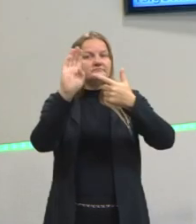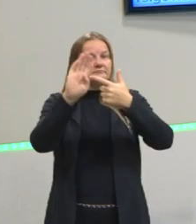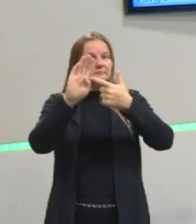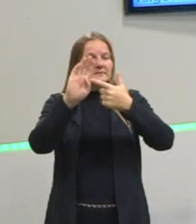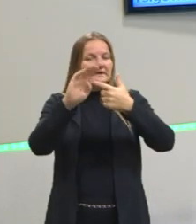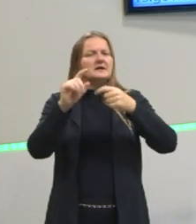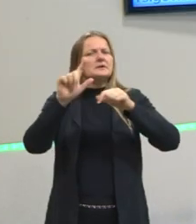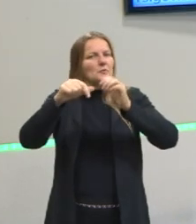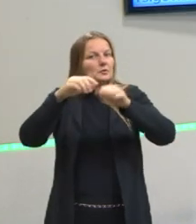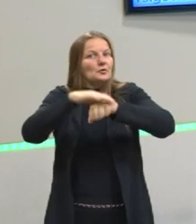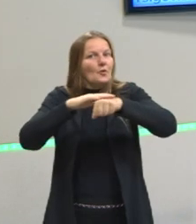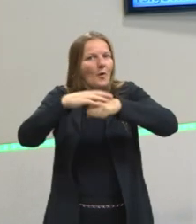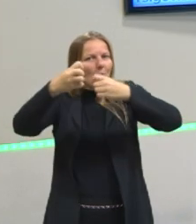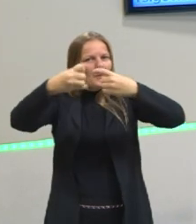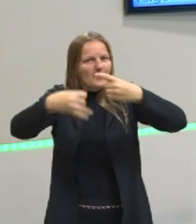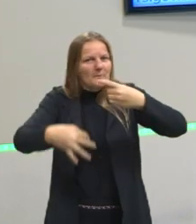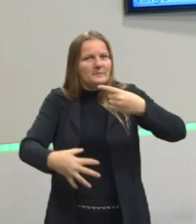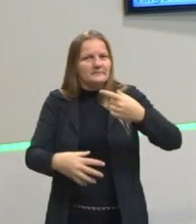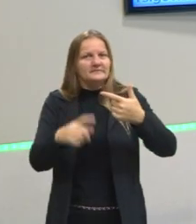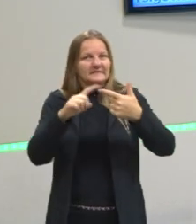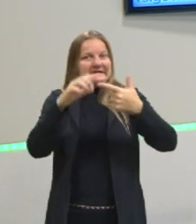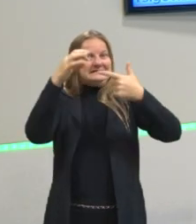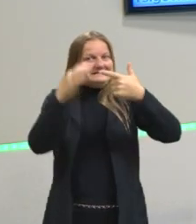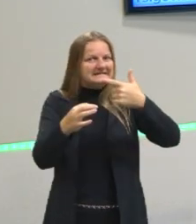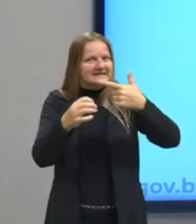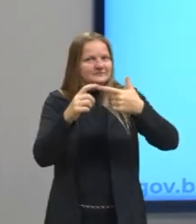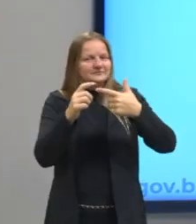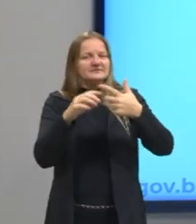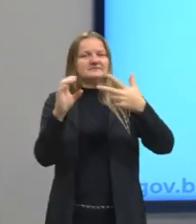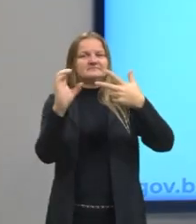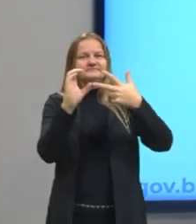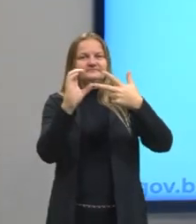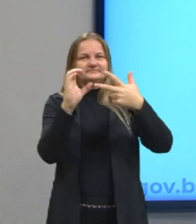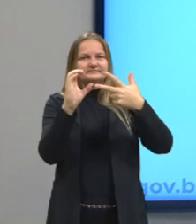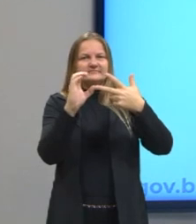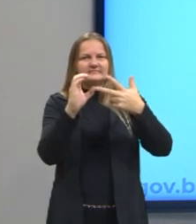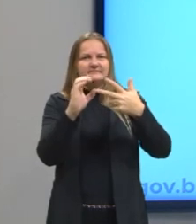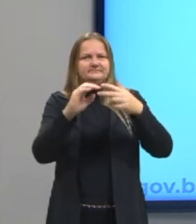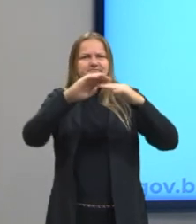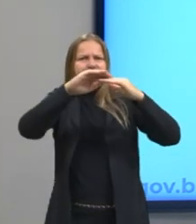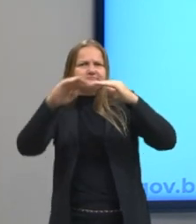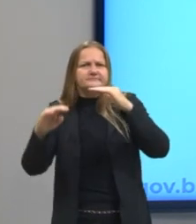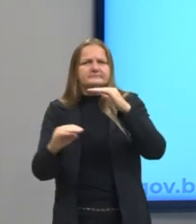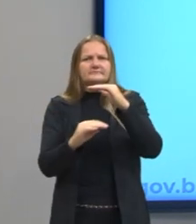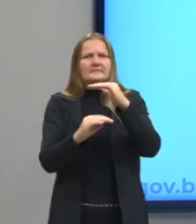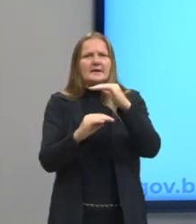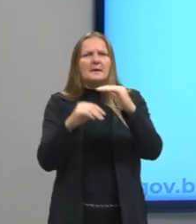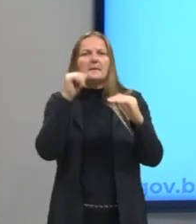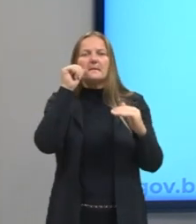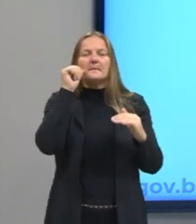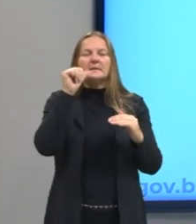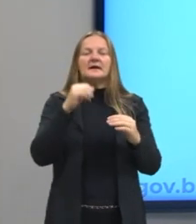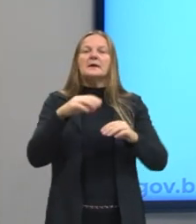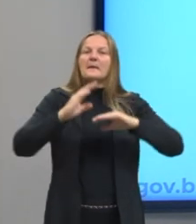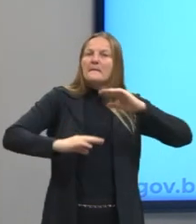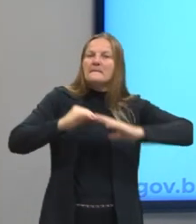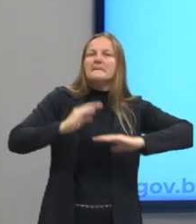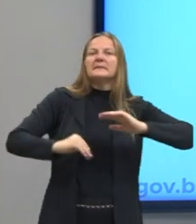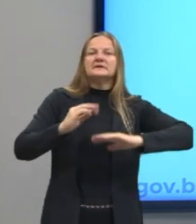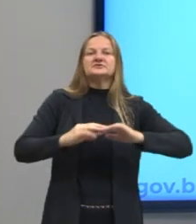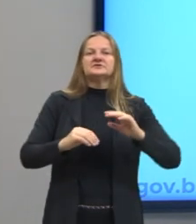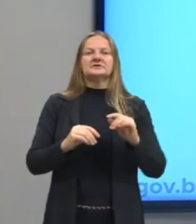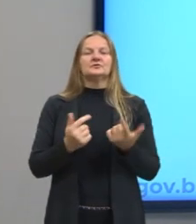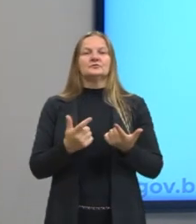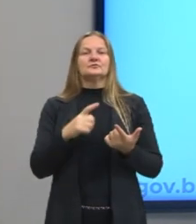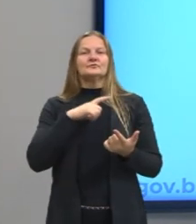comentário Daqui um pouquinho porque é a nossa resposta correta se inferioridade das mulheres que praticam as